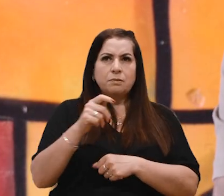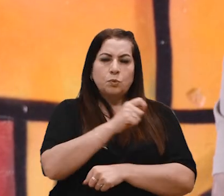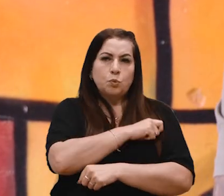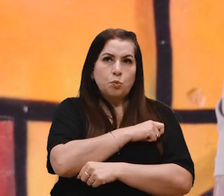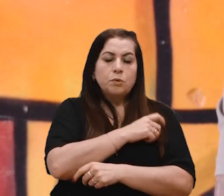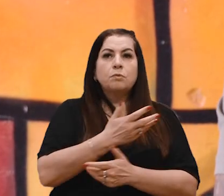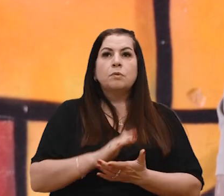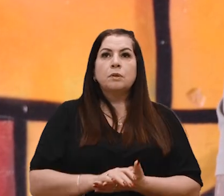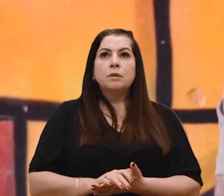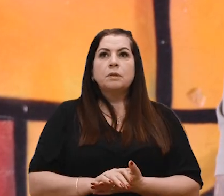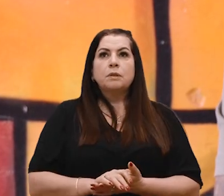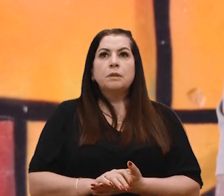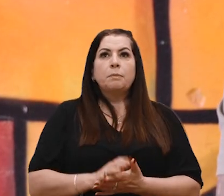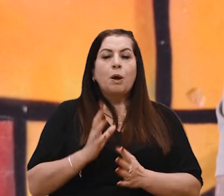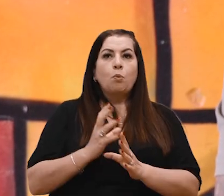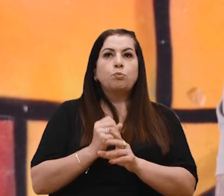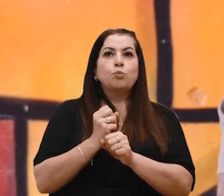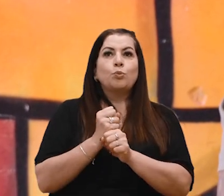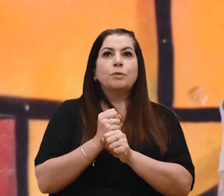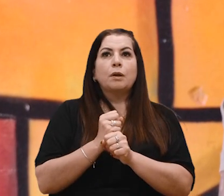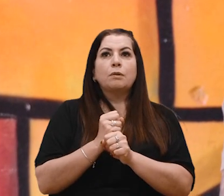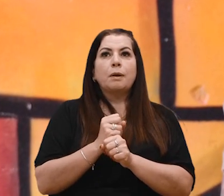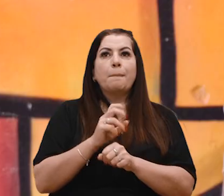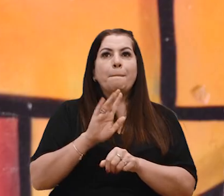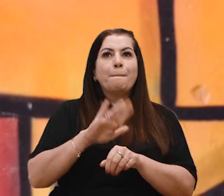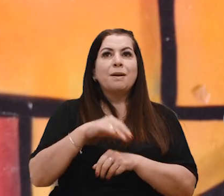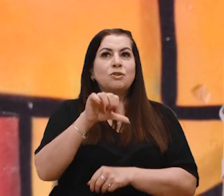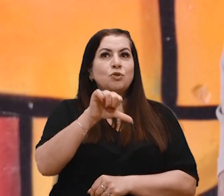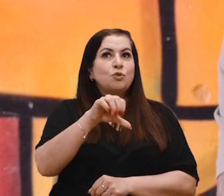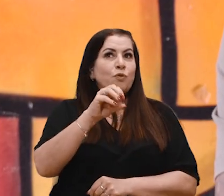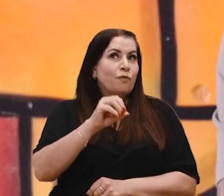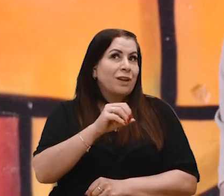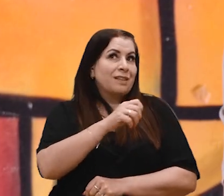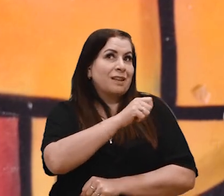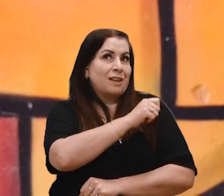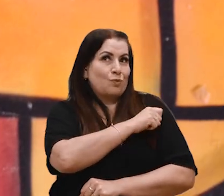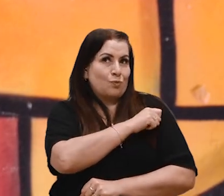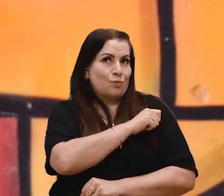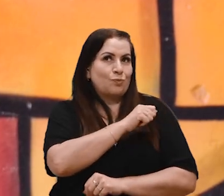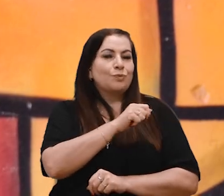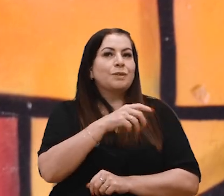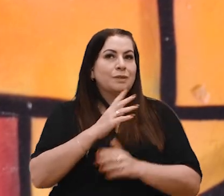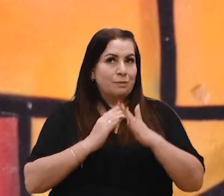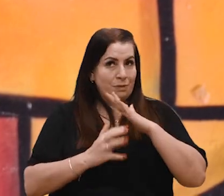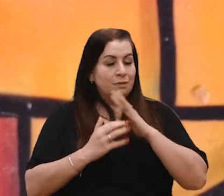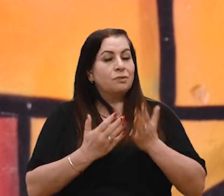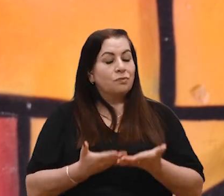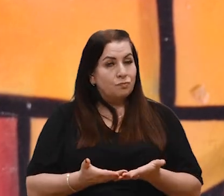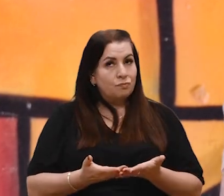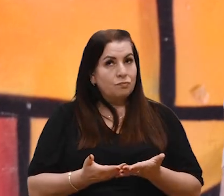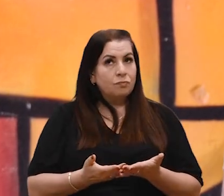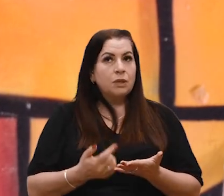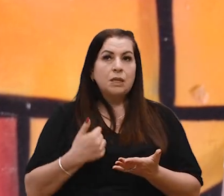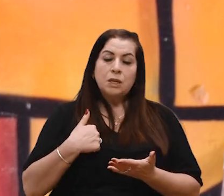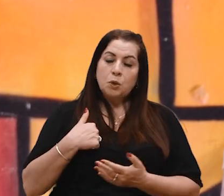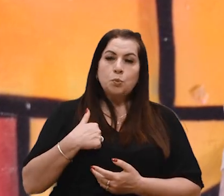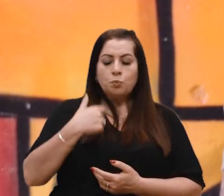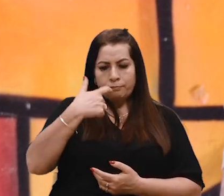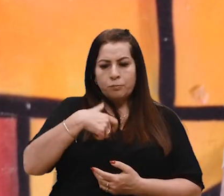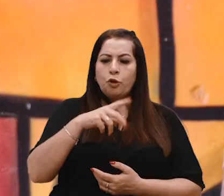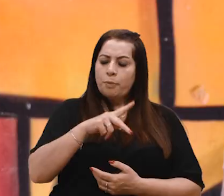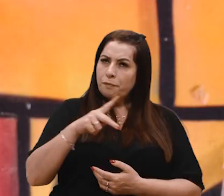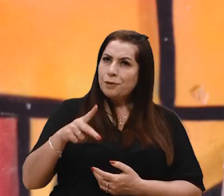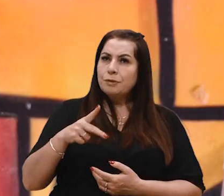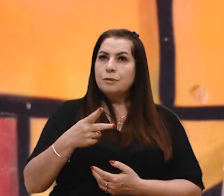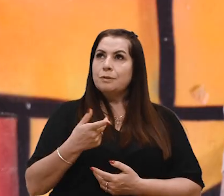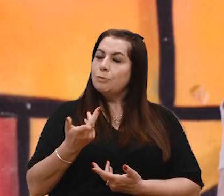e pouquinhos alunos ali, mas que chega a um total de mais de 90 estudantes imigrantes, né? Então eu,